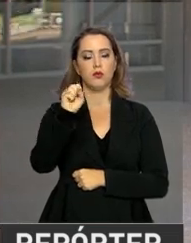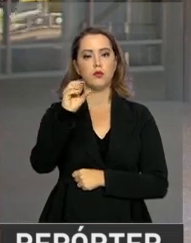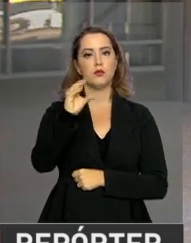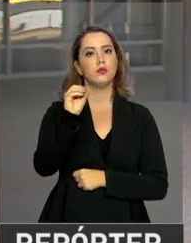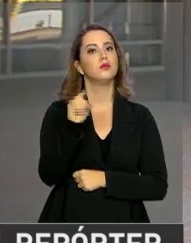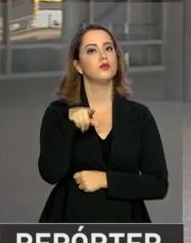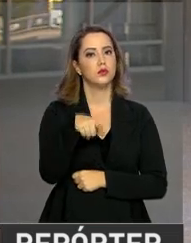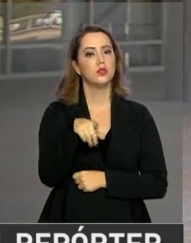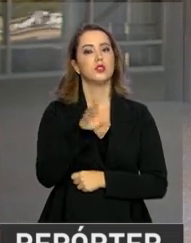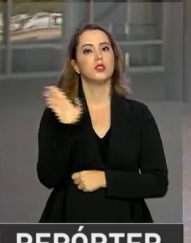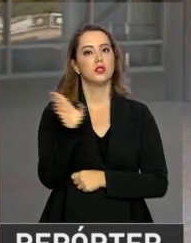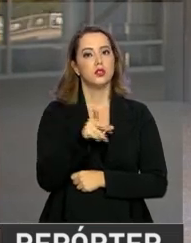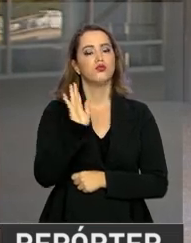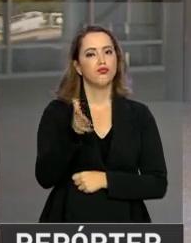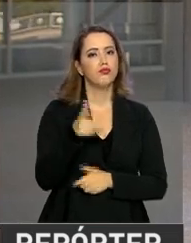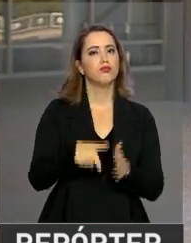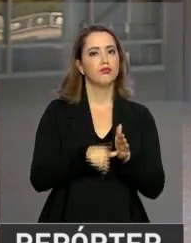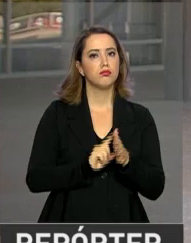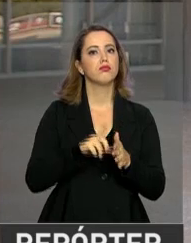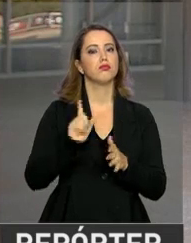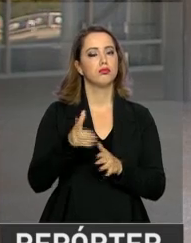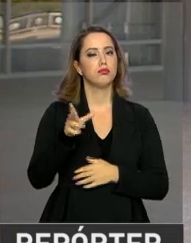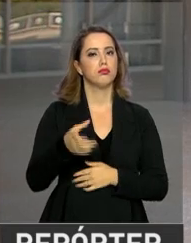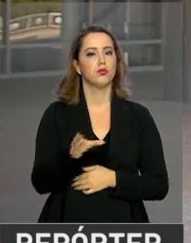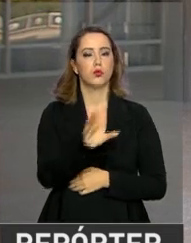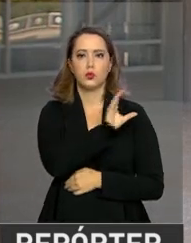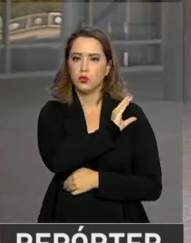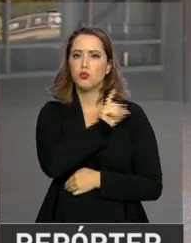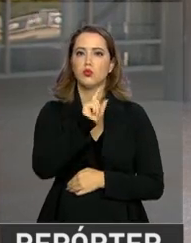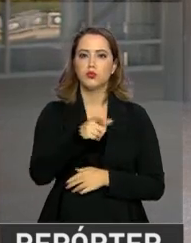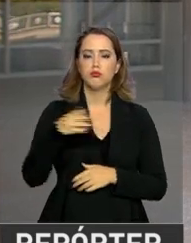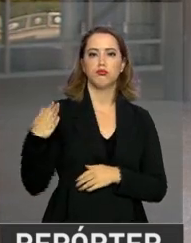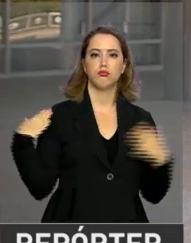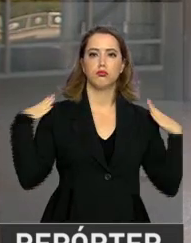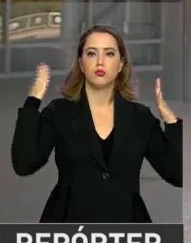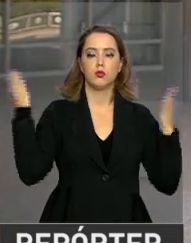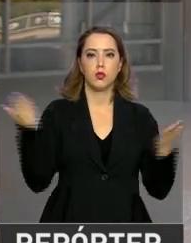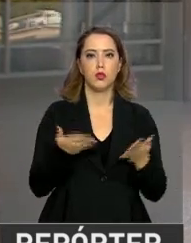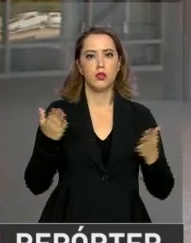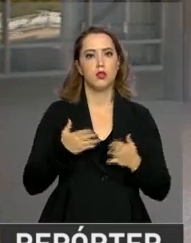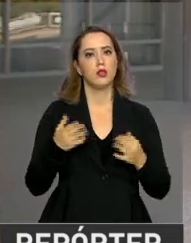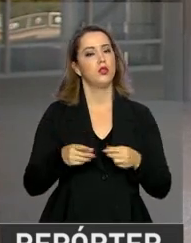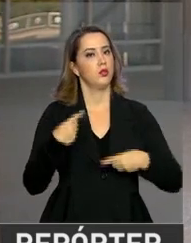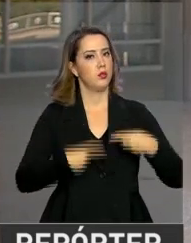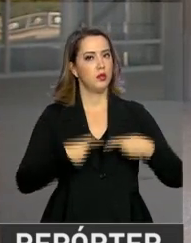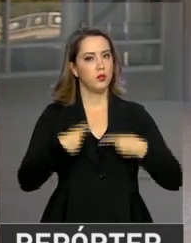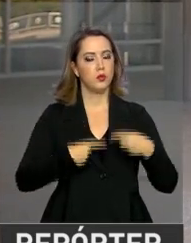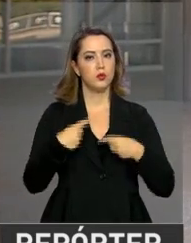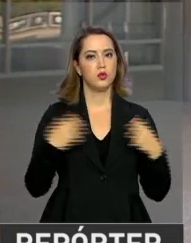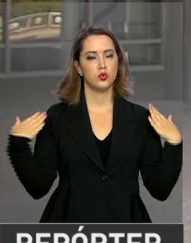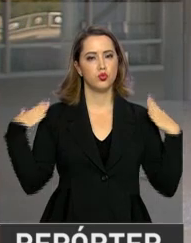Exército, Modesto já exerceu vários cargos de comando e agora passa a ser responsável pela política militar terrestre e